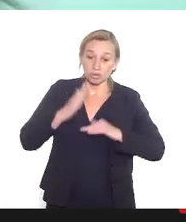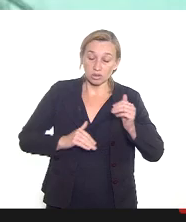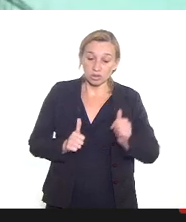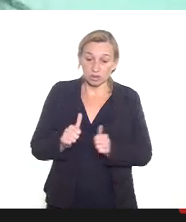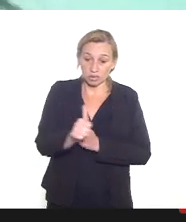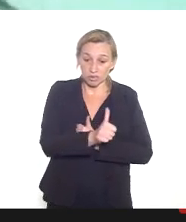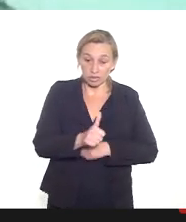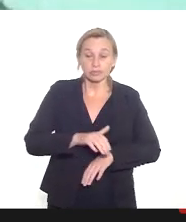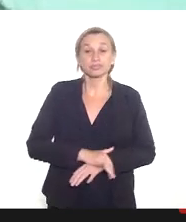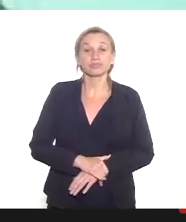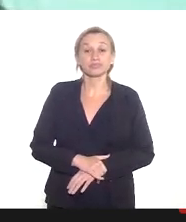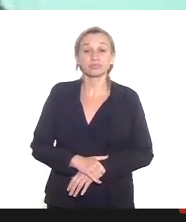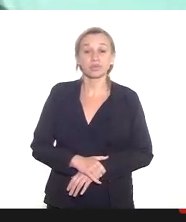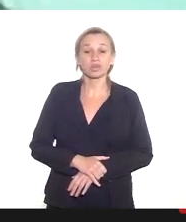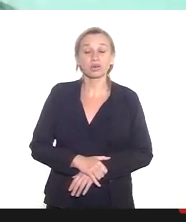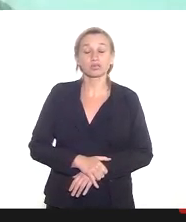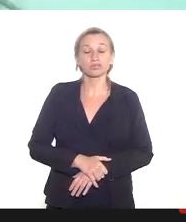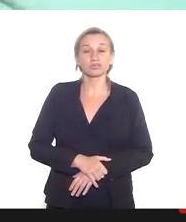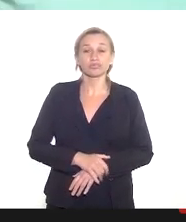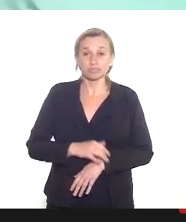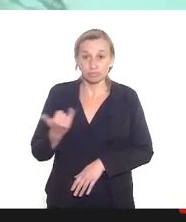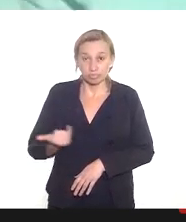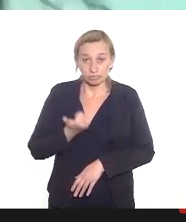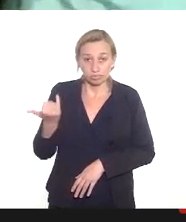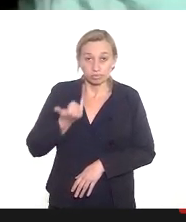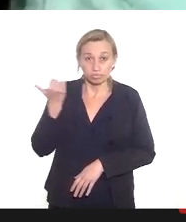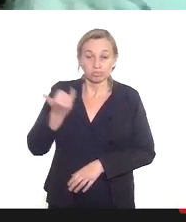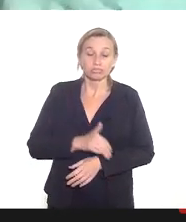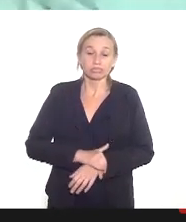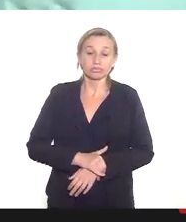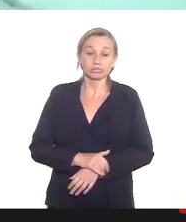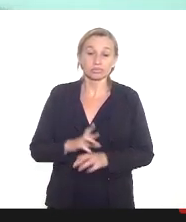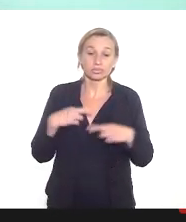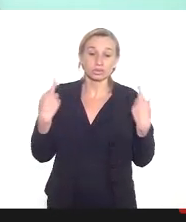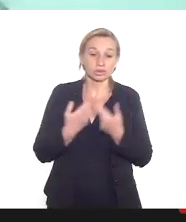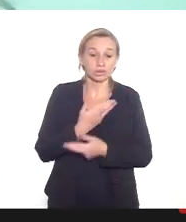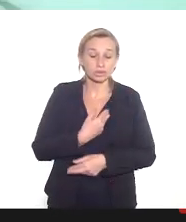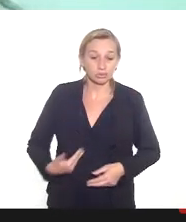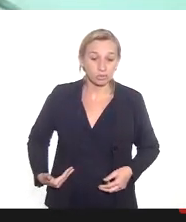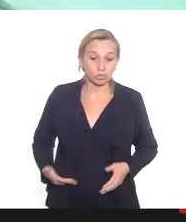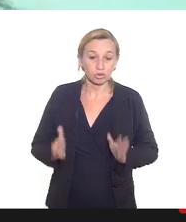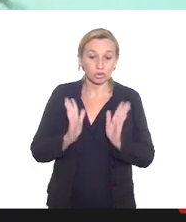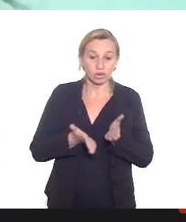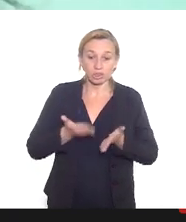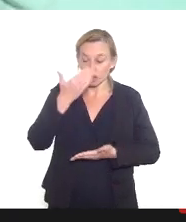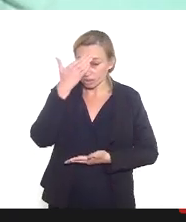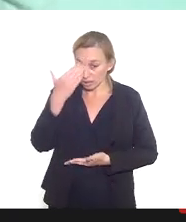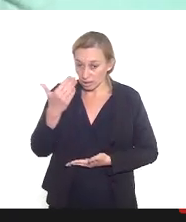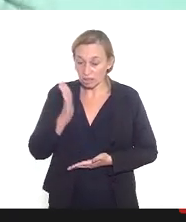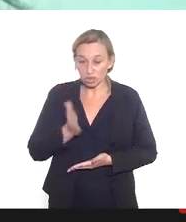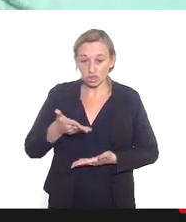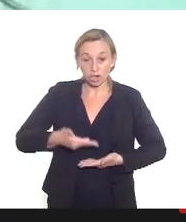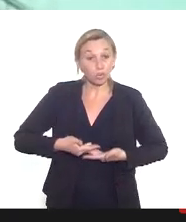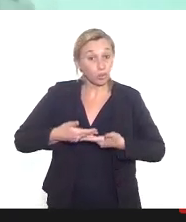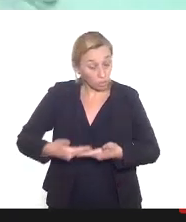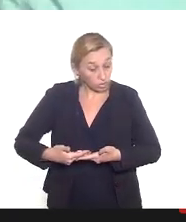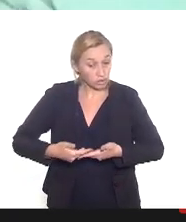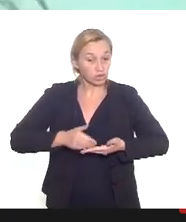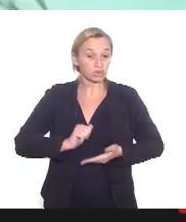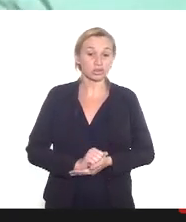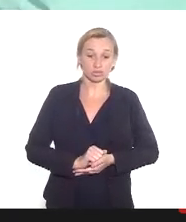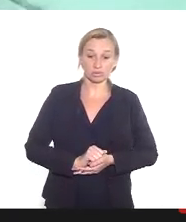linha de frente é extremamente importante essa audiência pública de hoje eu gostaria de agradecer né o convite